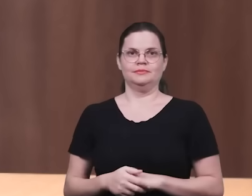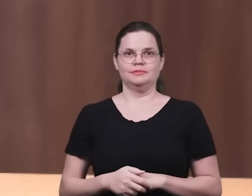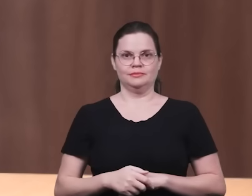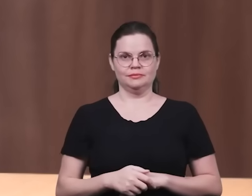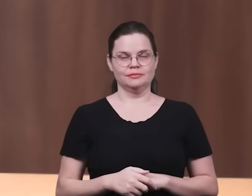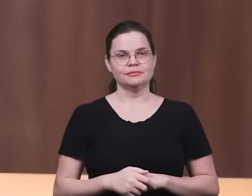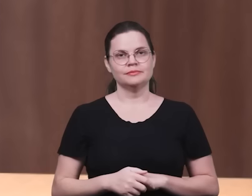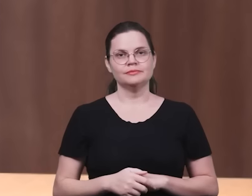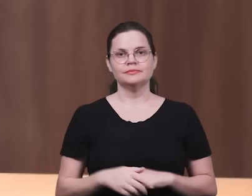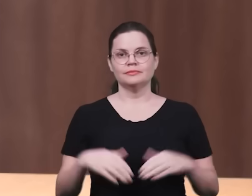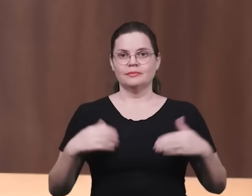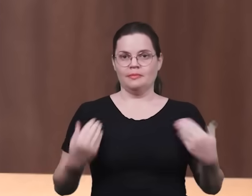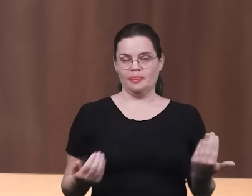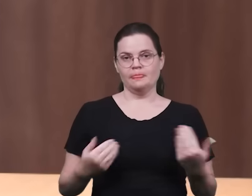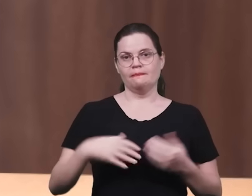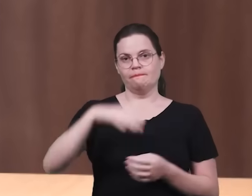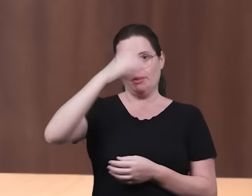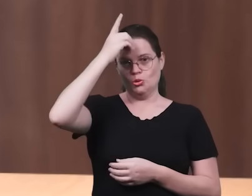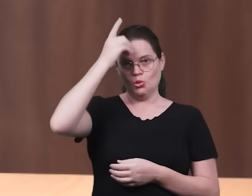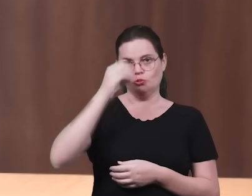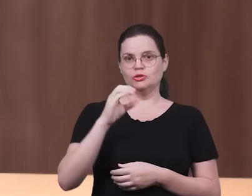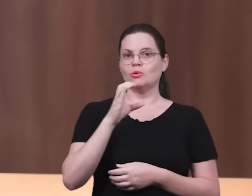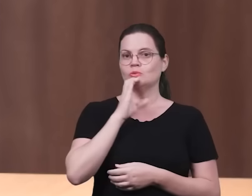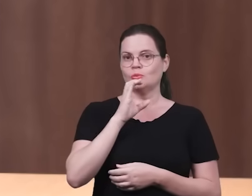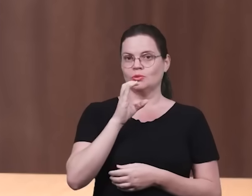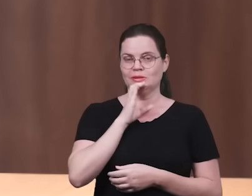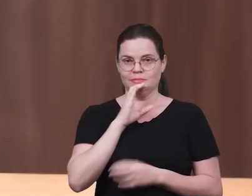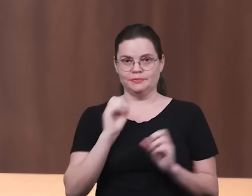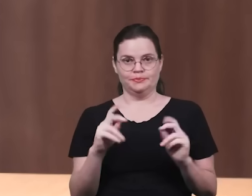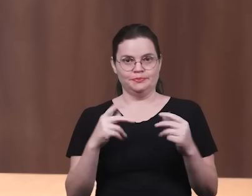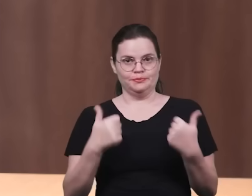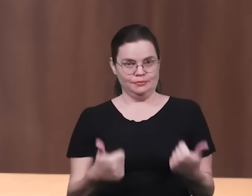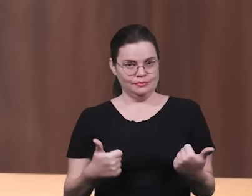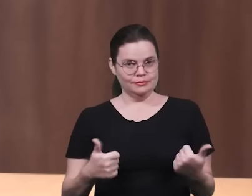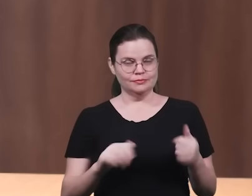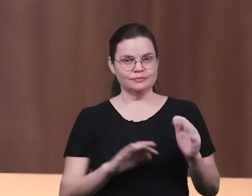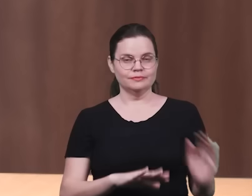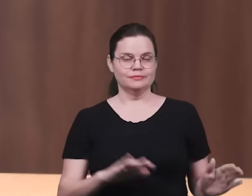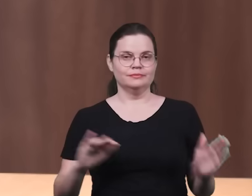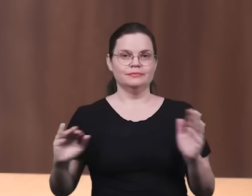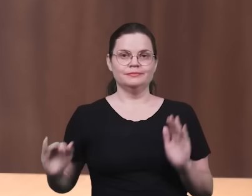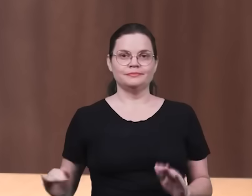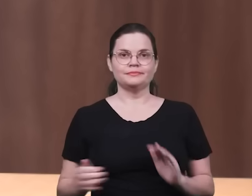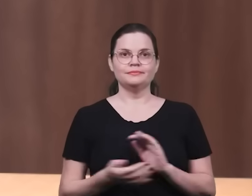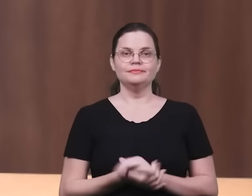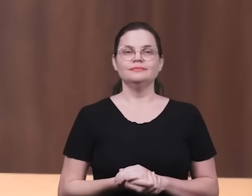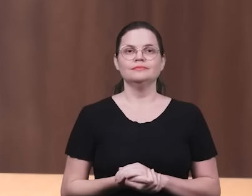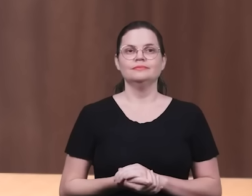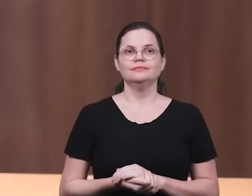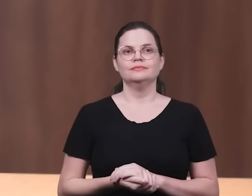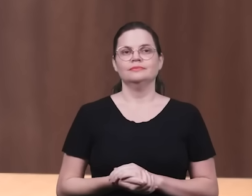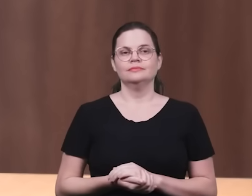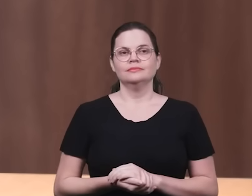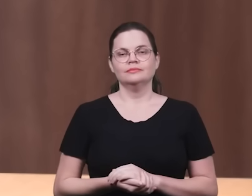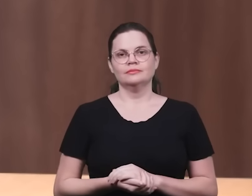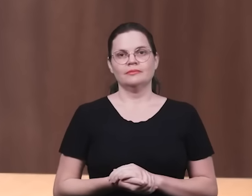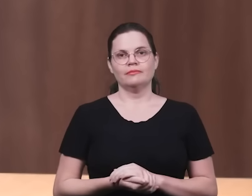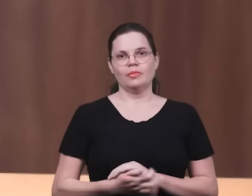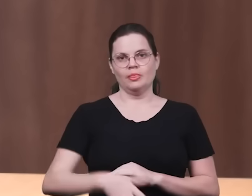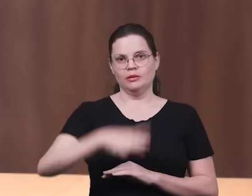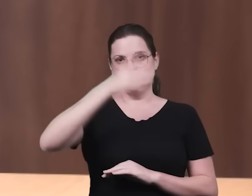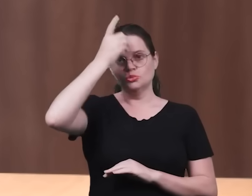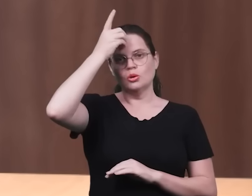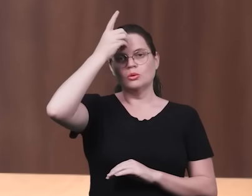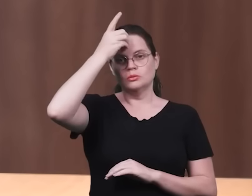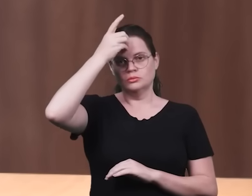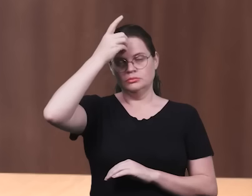também é chamado de conhecimento de Deus. Esse dom, ele é praticamente mencionado,